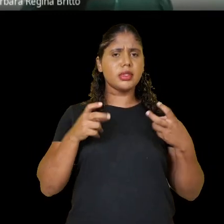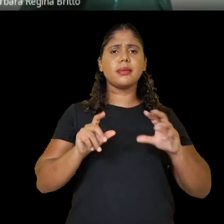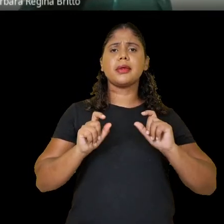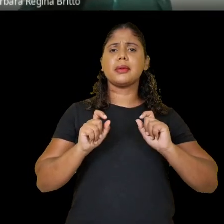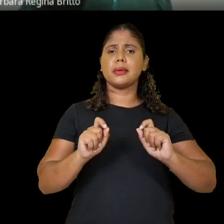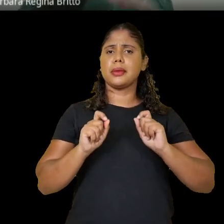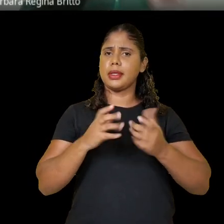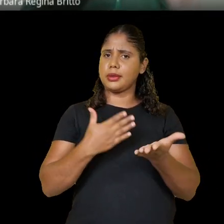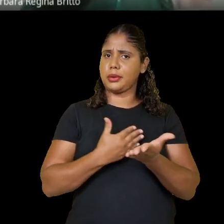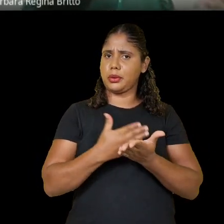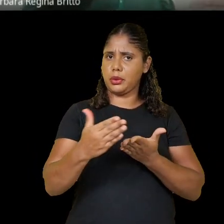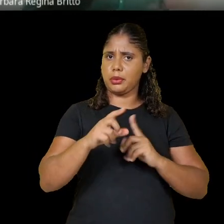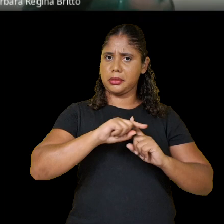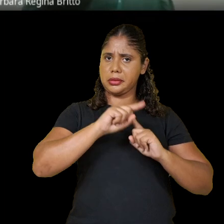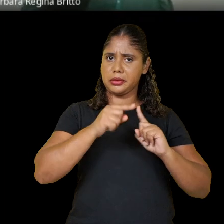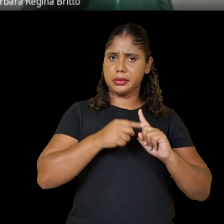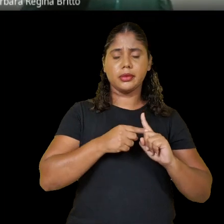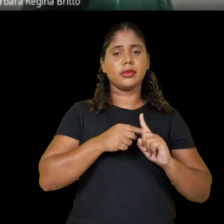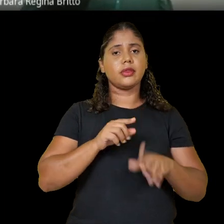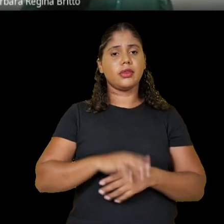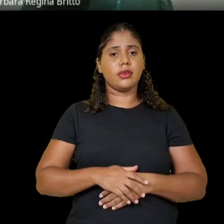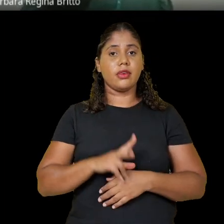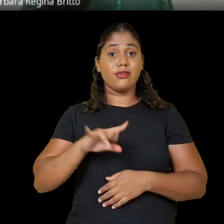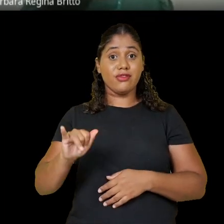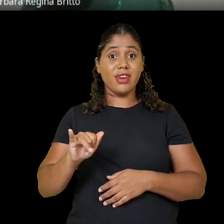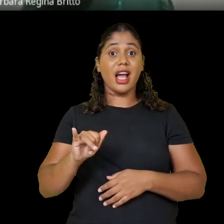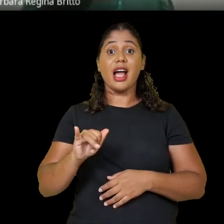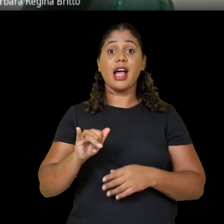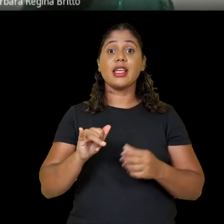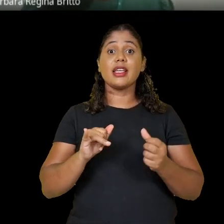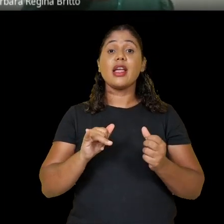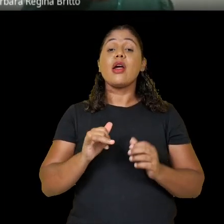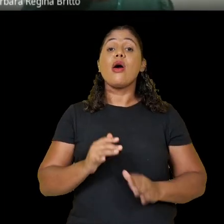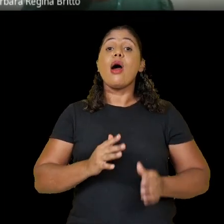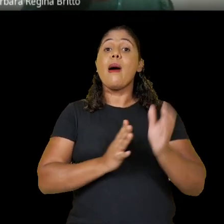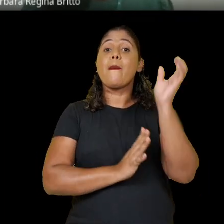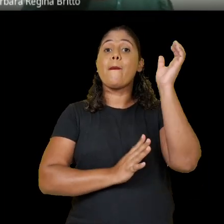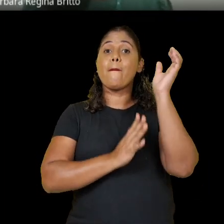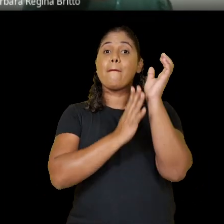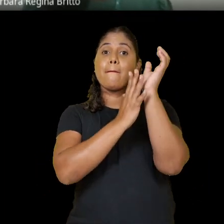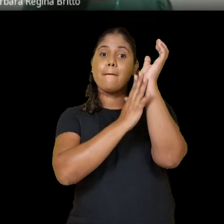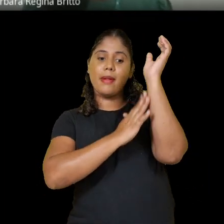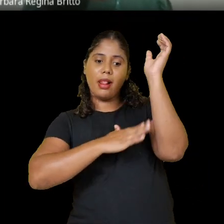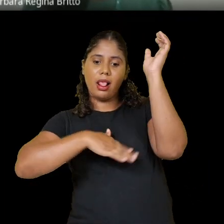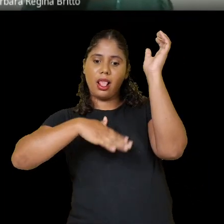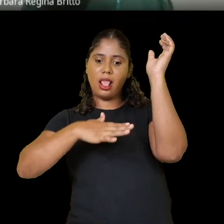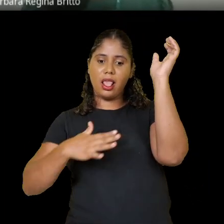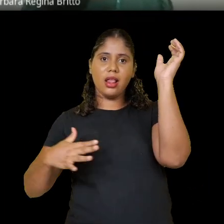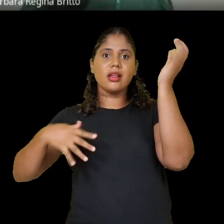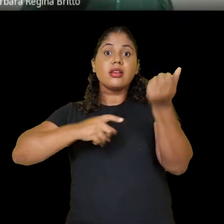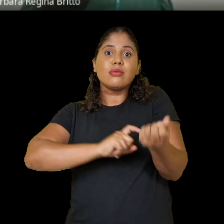perceber logo no início é o aumento do volume plasmático. O que é isso?